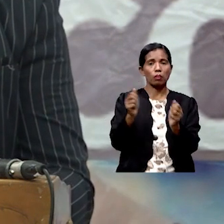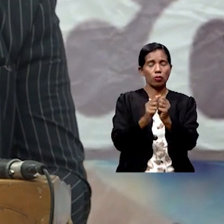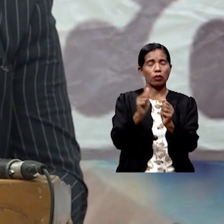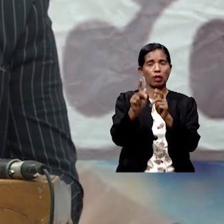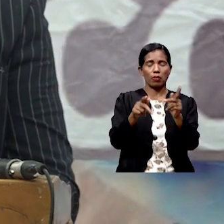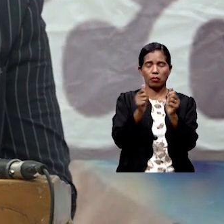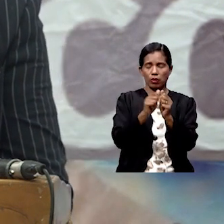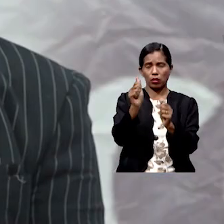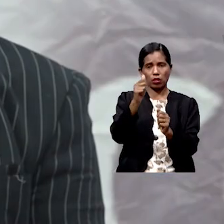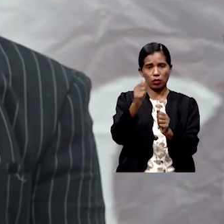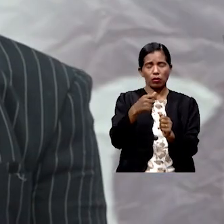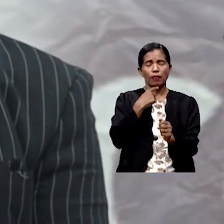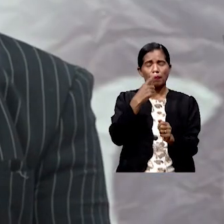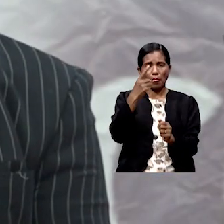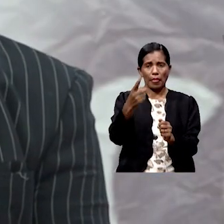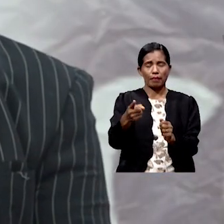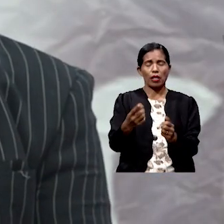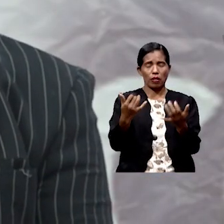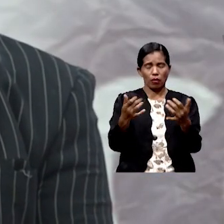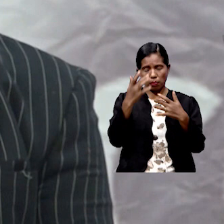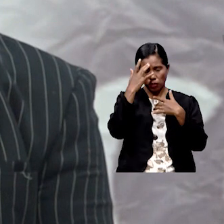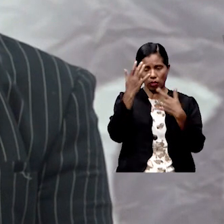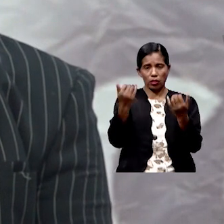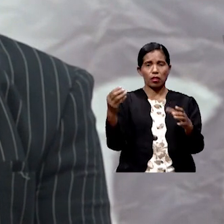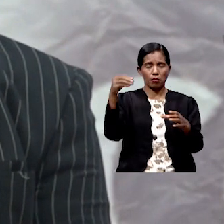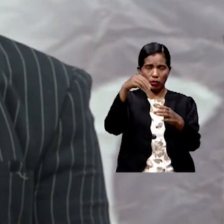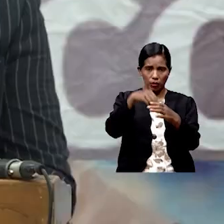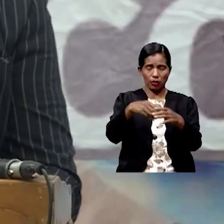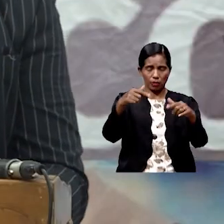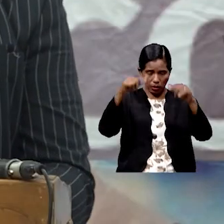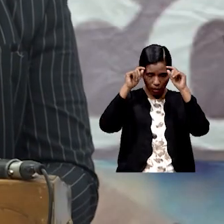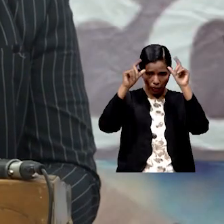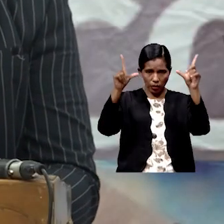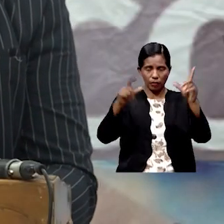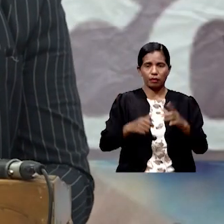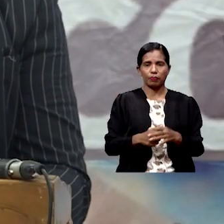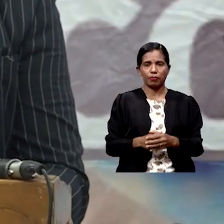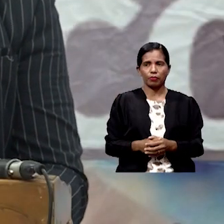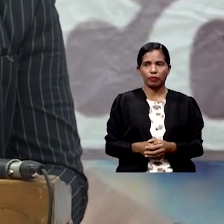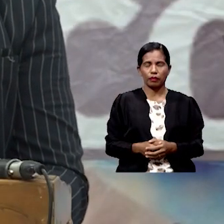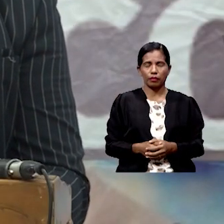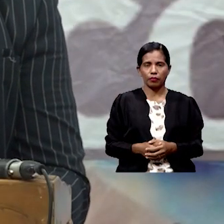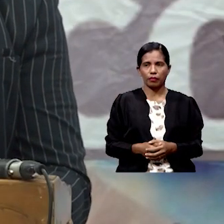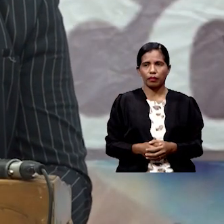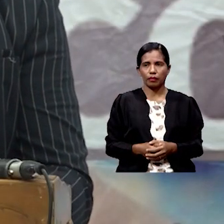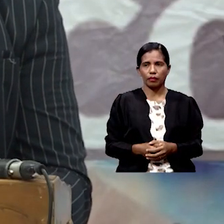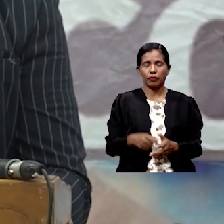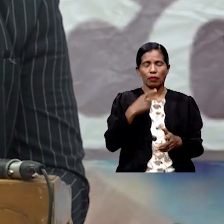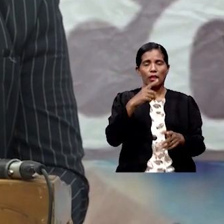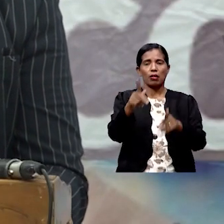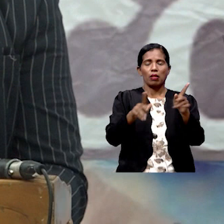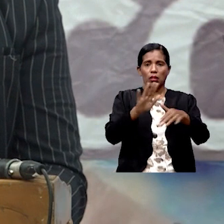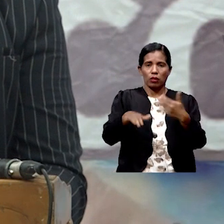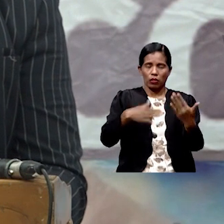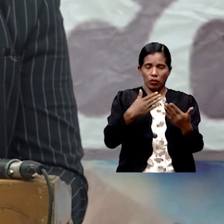caso Covid-19, variante Omicron e bede down né, Tamaona e Timor-Leste. Apelamos para a comunidade Hotuk